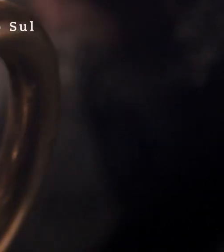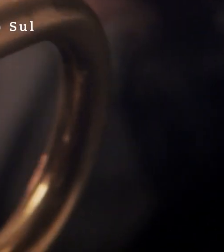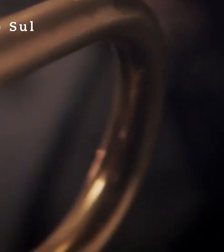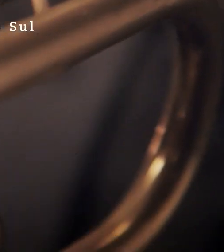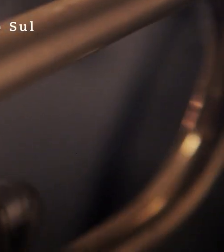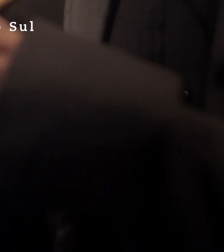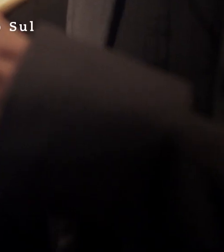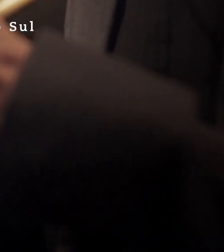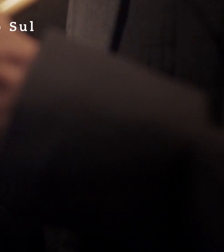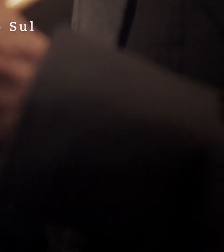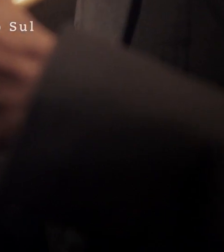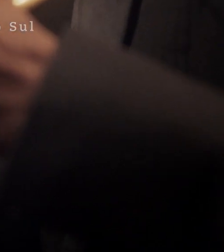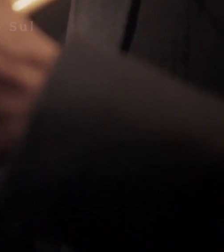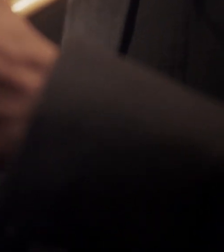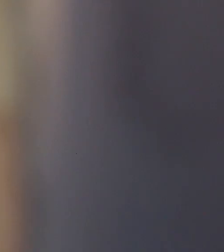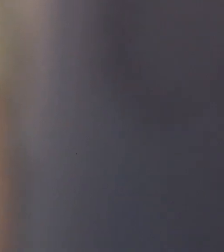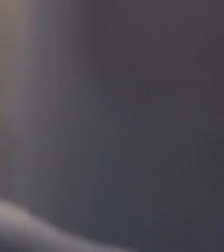ou Programa Vale Música.